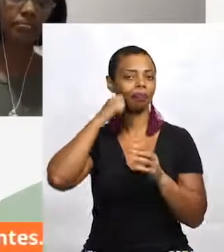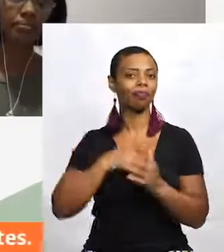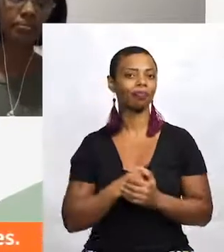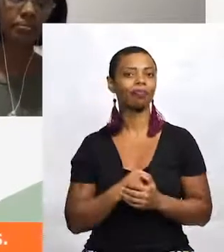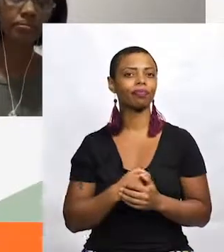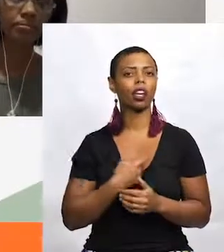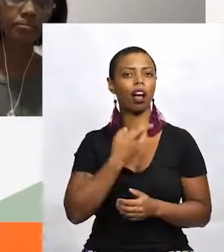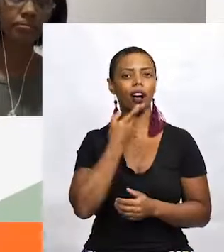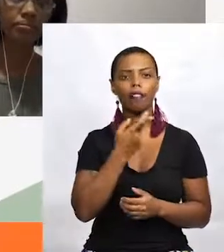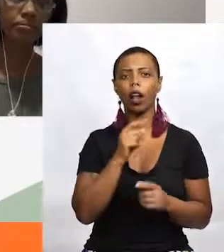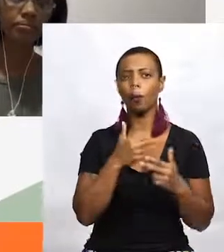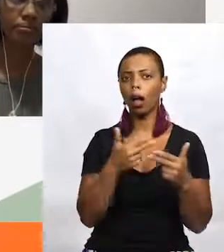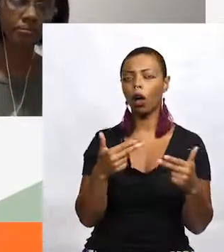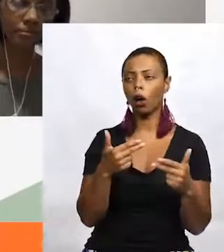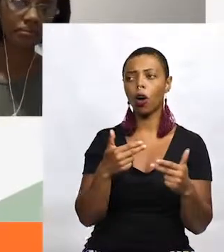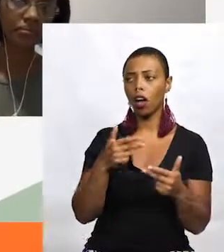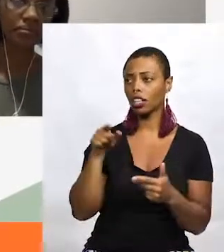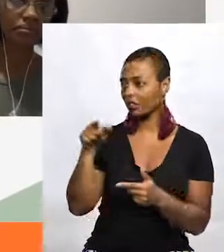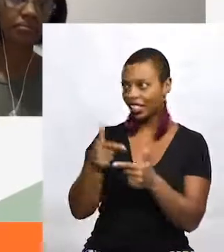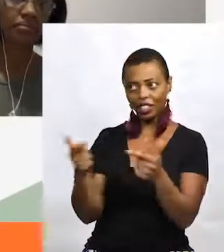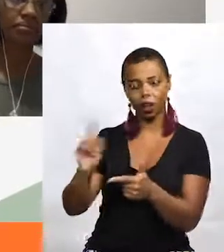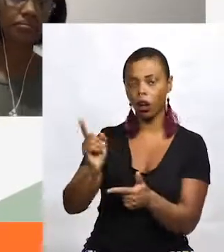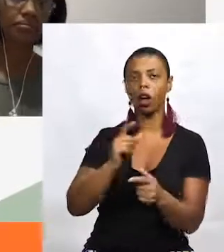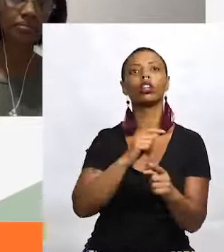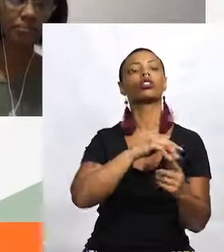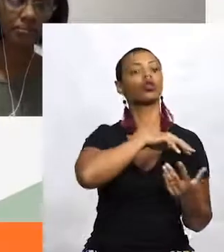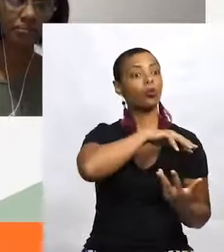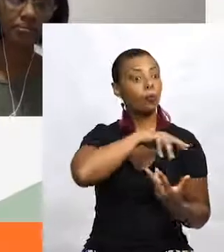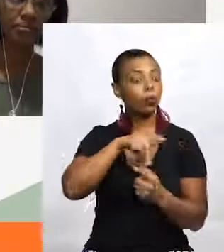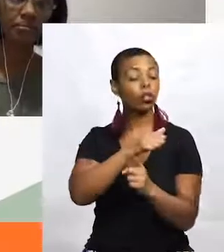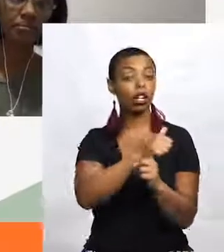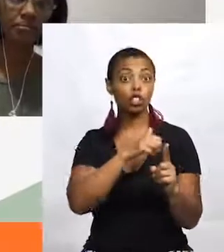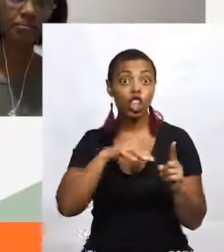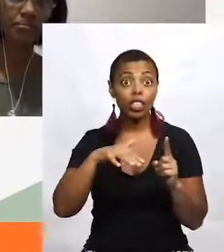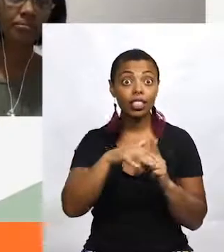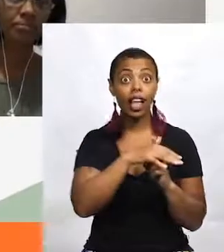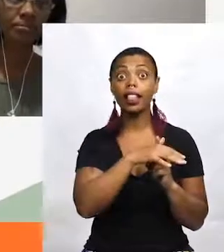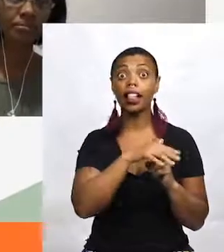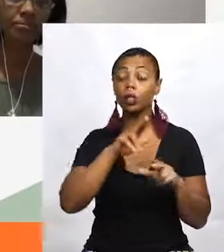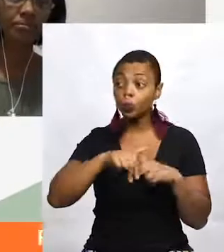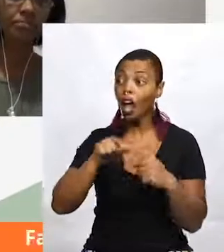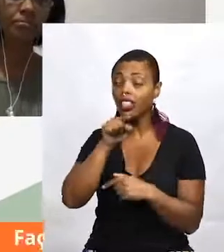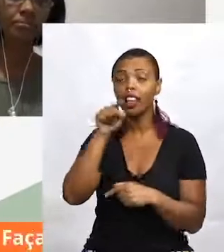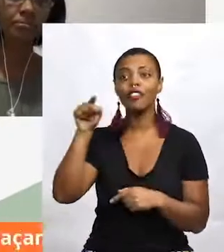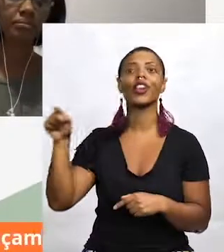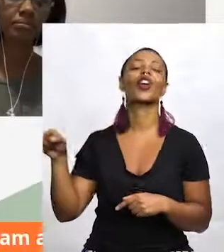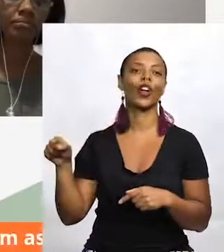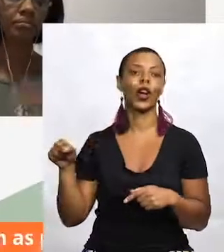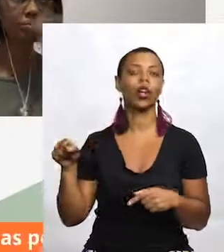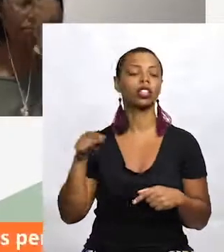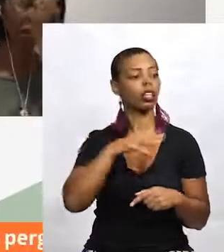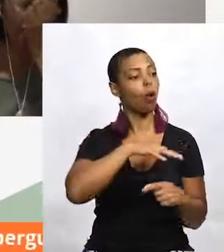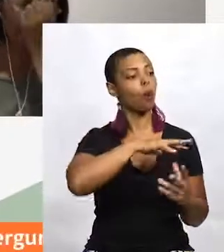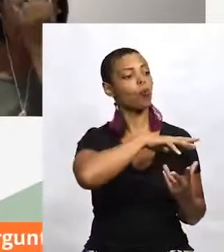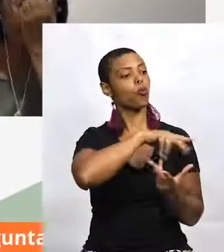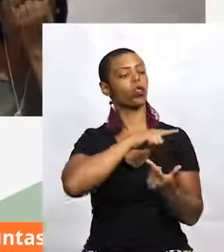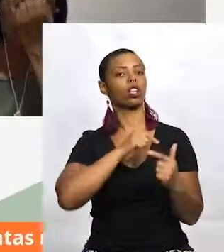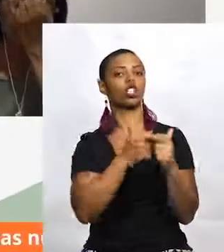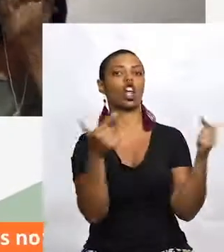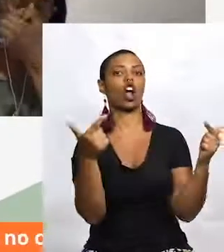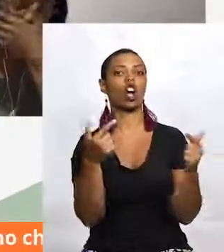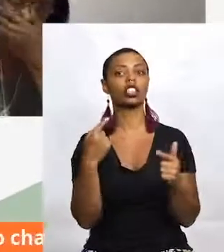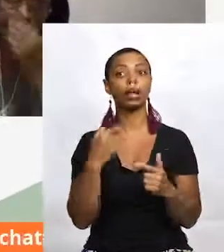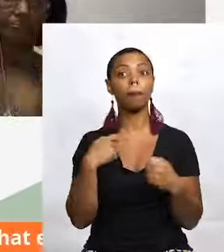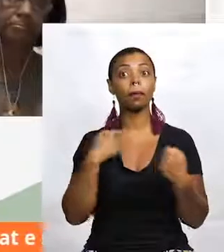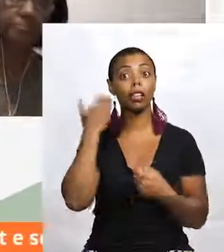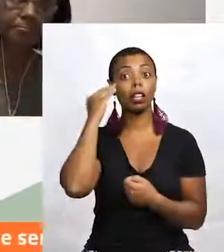que a sociedade, o mundo foi sortudo, na verdade, por ter vocês, todos vocês que estão aqui hoje. É mais que necessário vocês